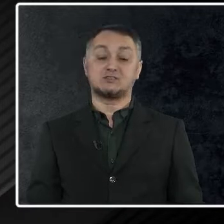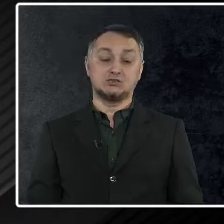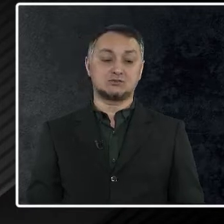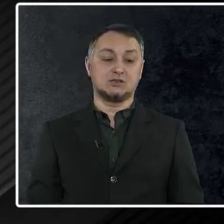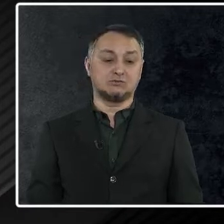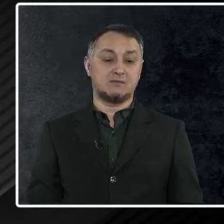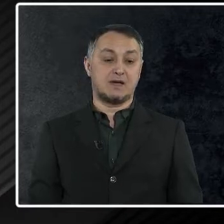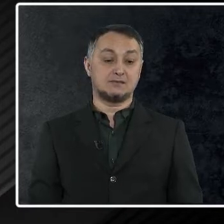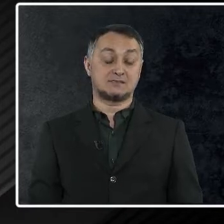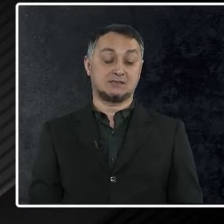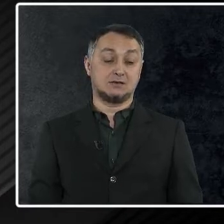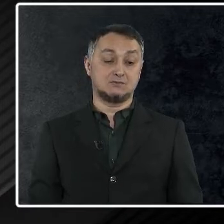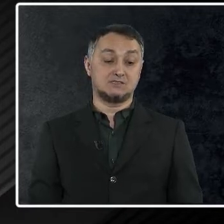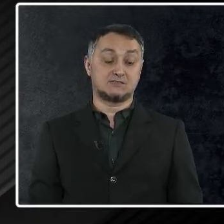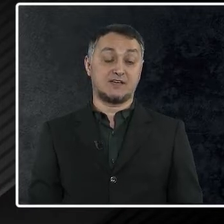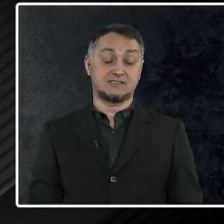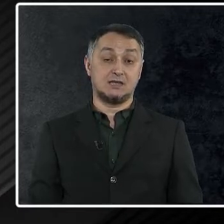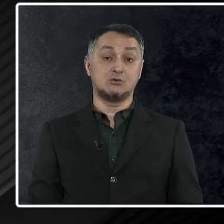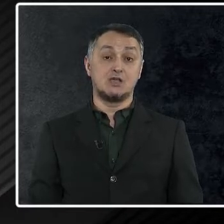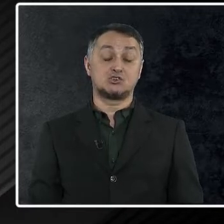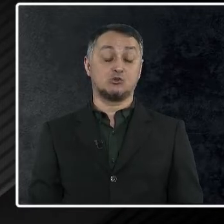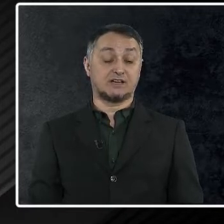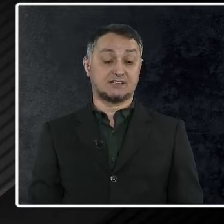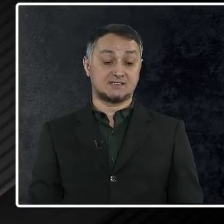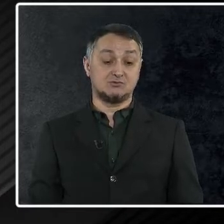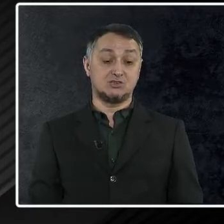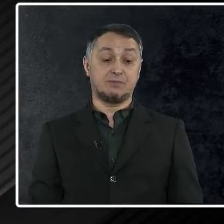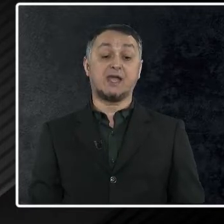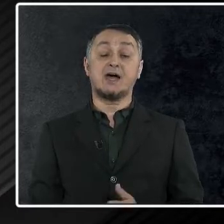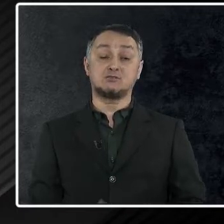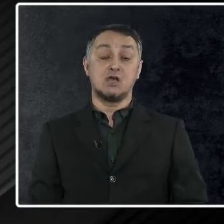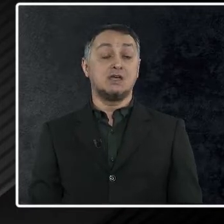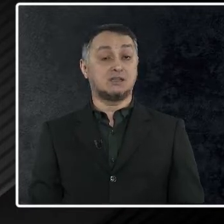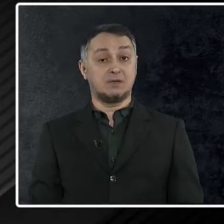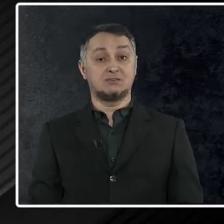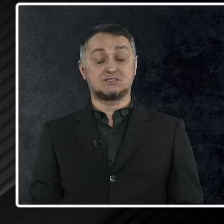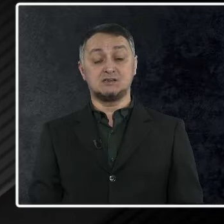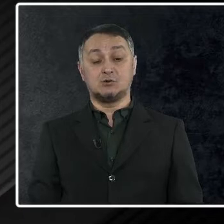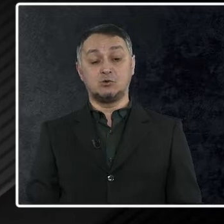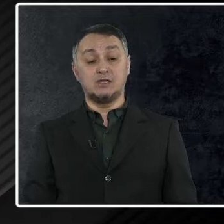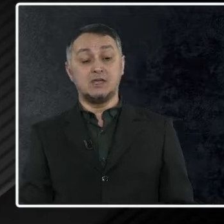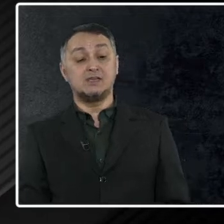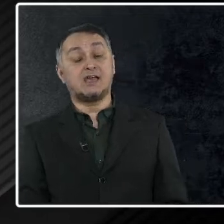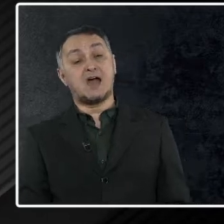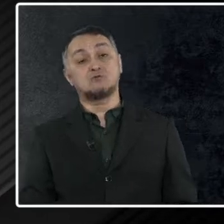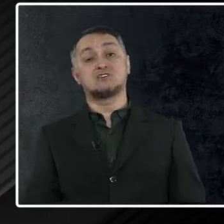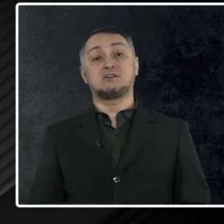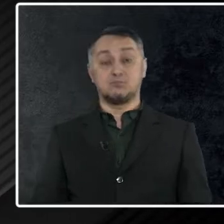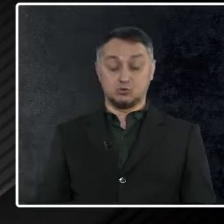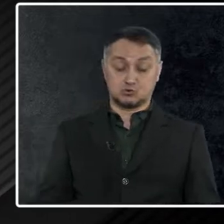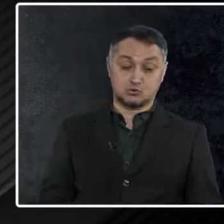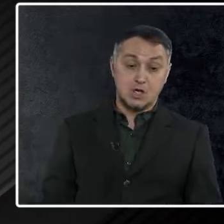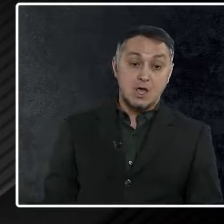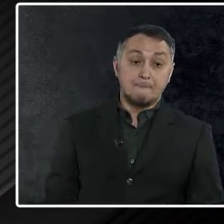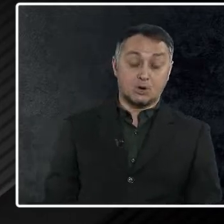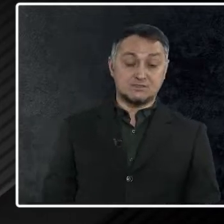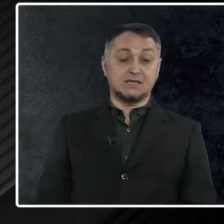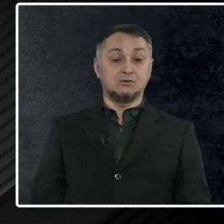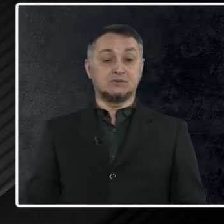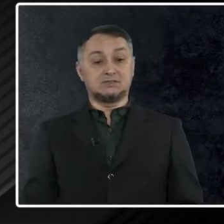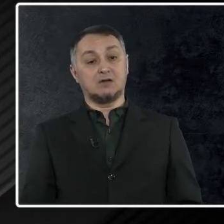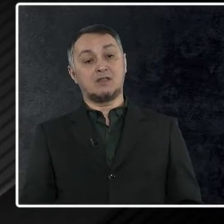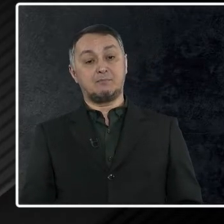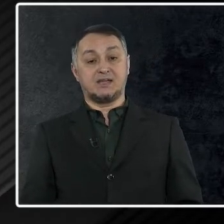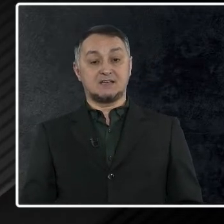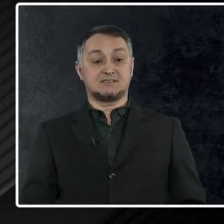dos partidos, que não tem mais, estão se desfazendo de contratação de empregados, e também não se inclui encargos e tributos.